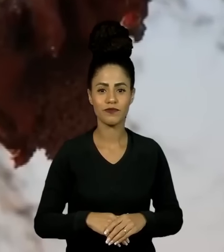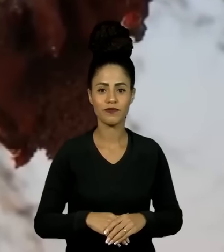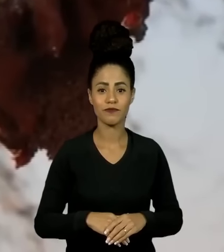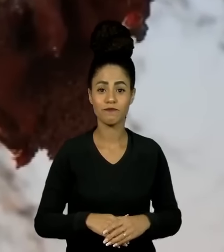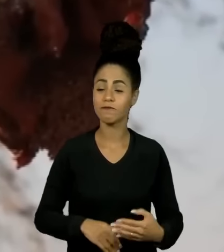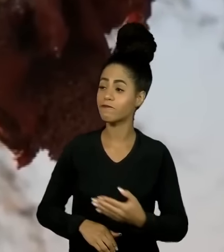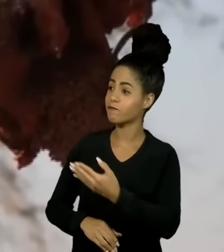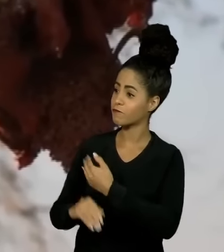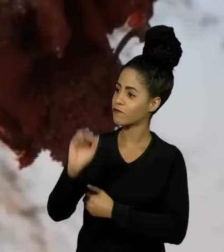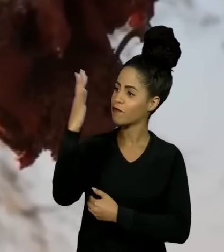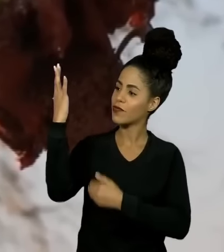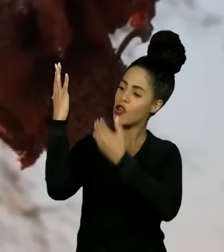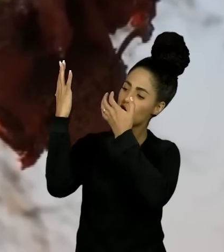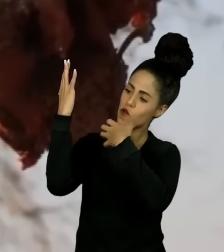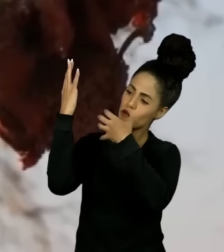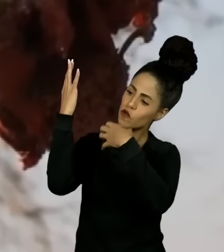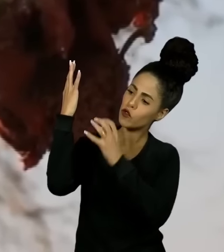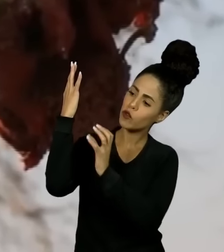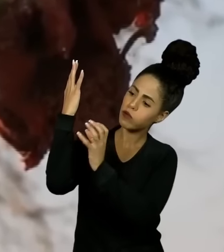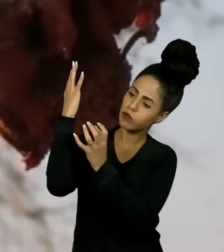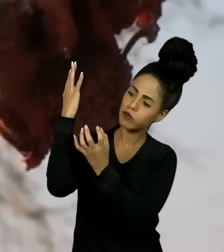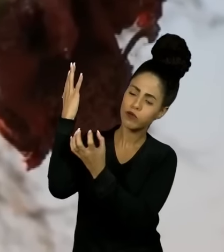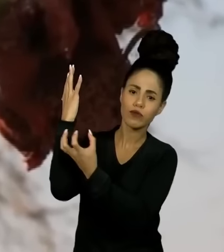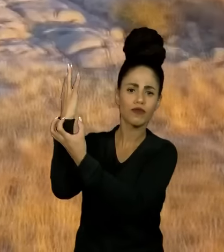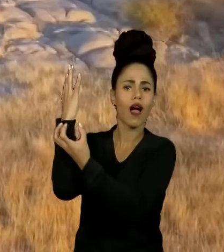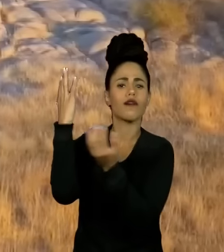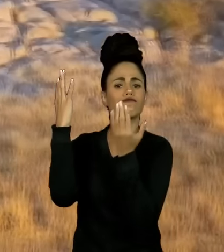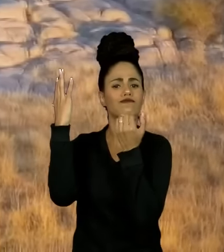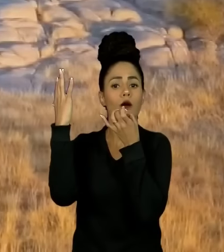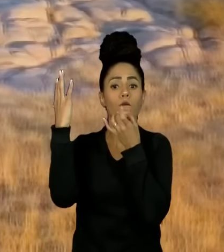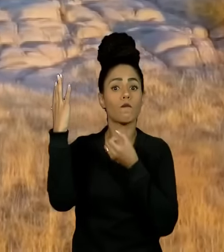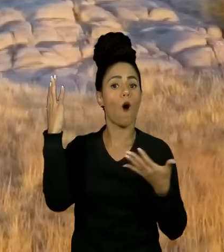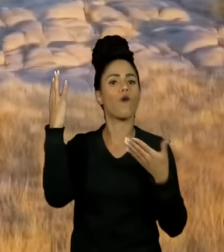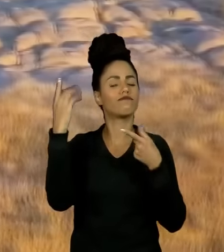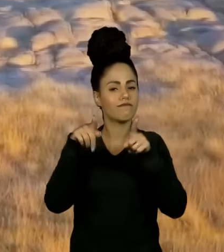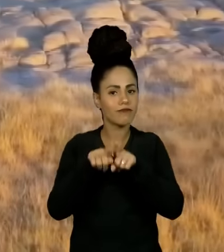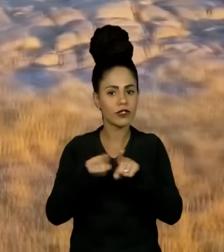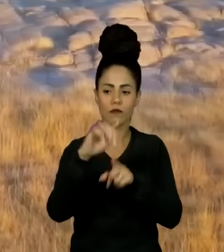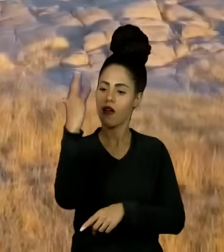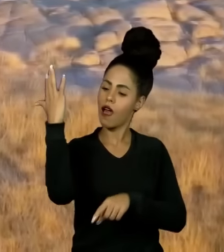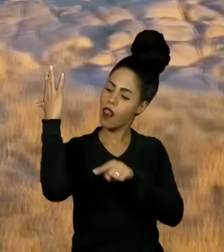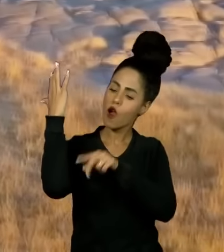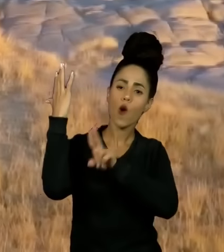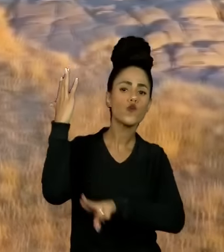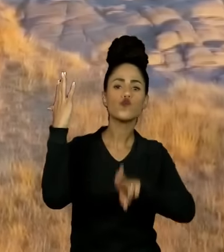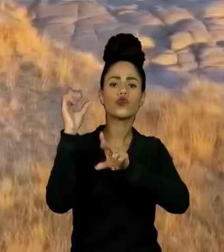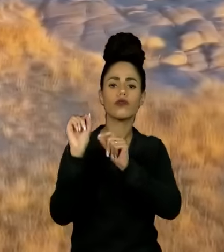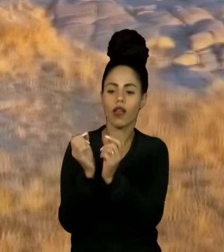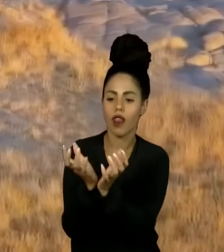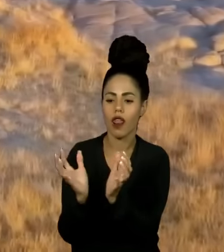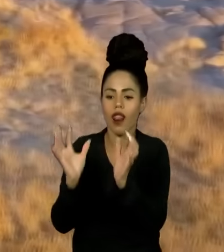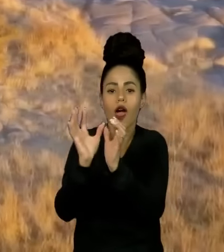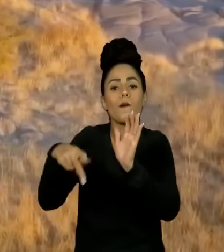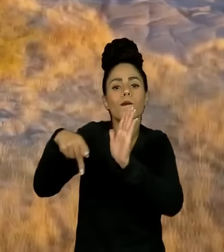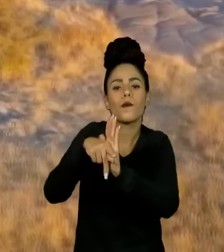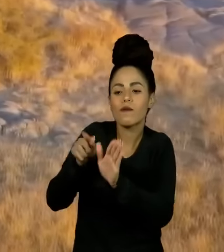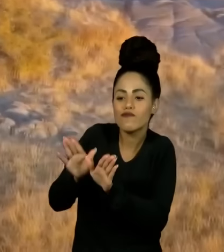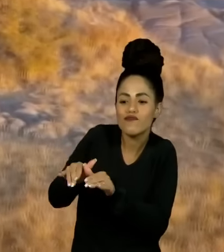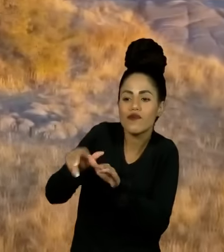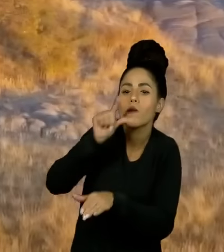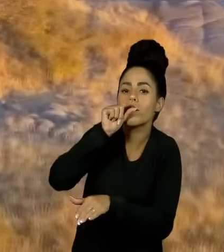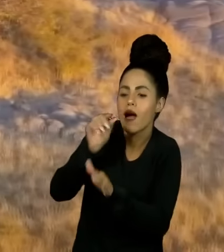Seus frutos são considerados um superalimento. O tronco é usado para formar ninhos de pássaros e até